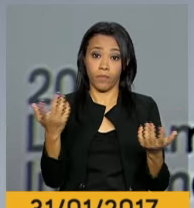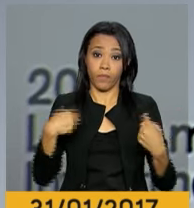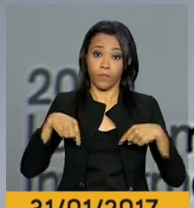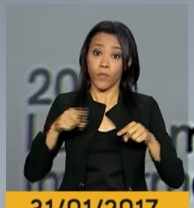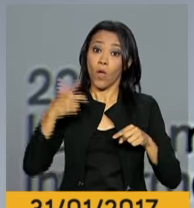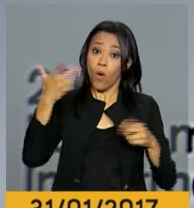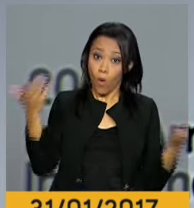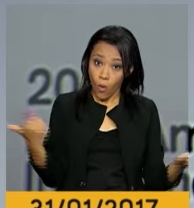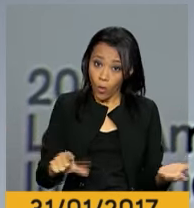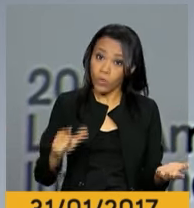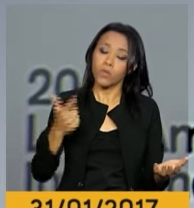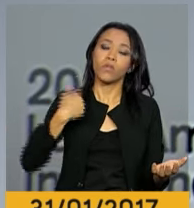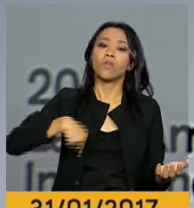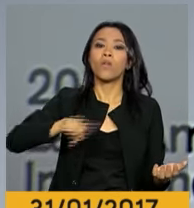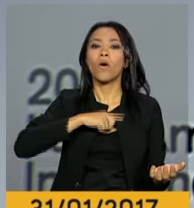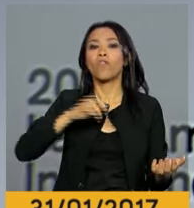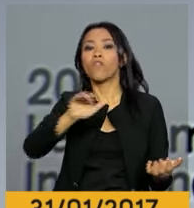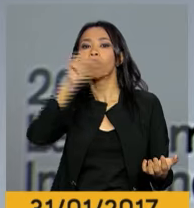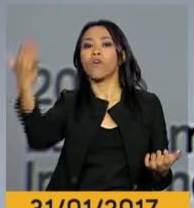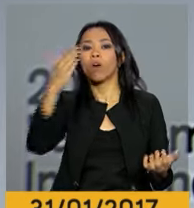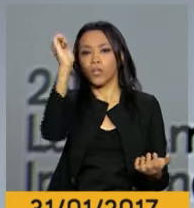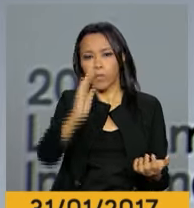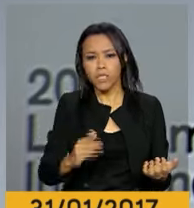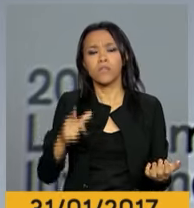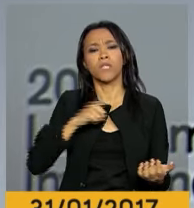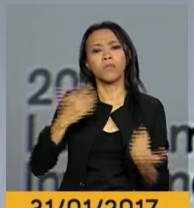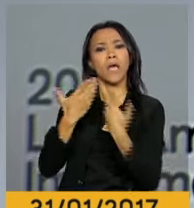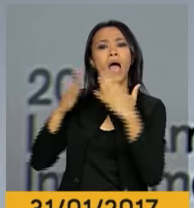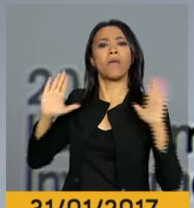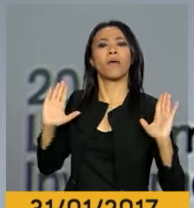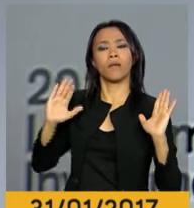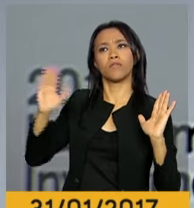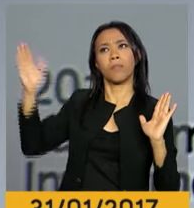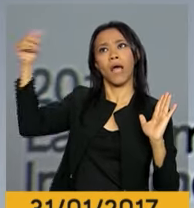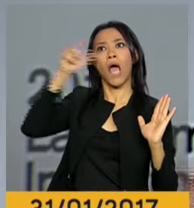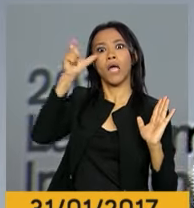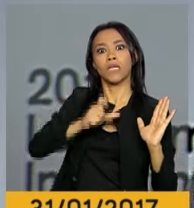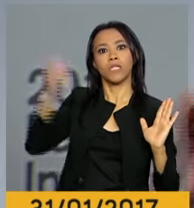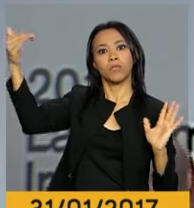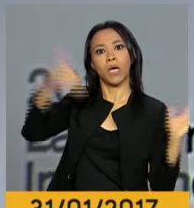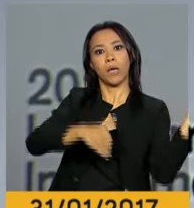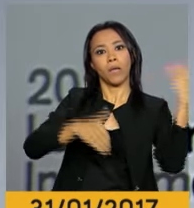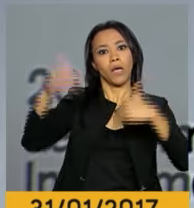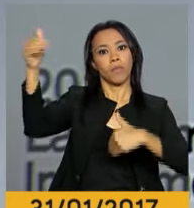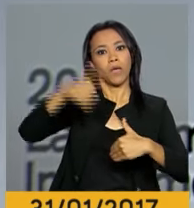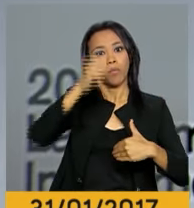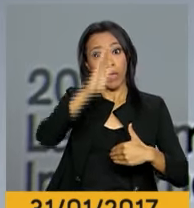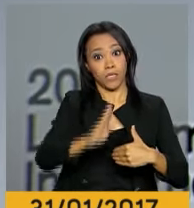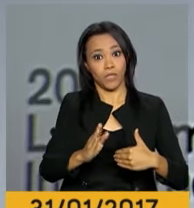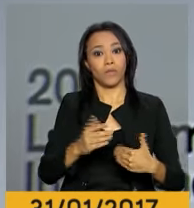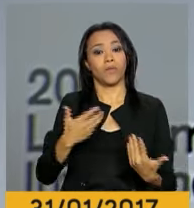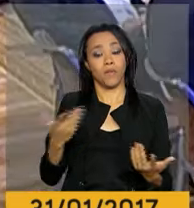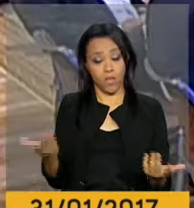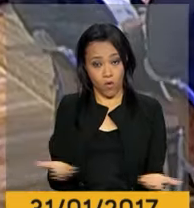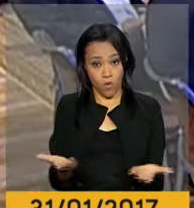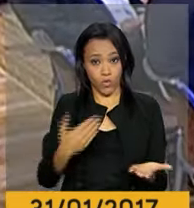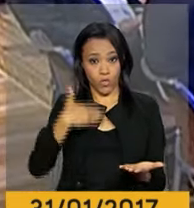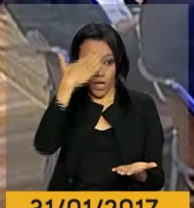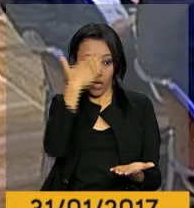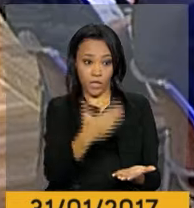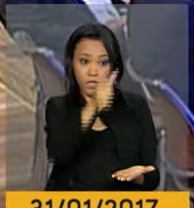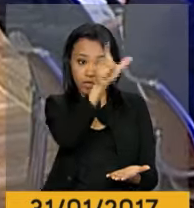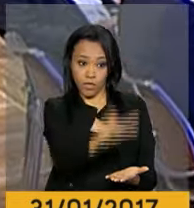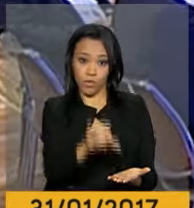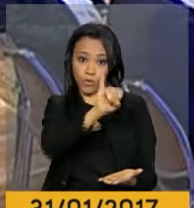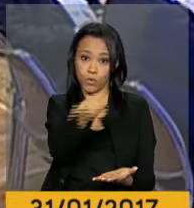externa nós temos buscado abrir novos mercados e atrair novos investimentos aliás até Agradeço o Dr Zé olimpe porque